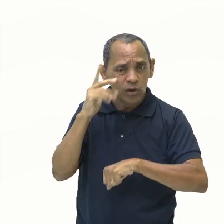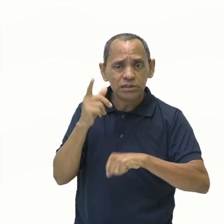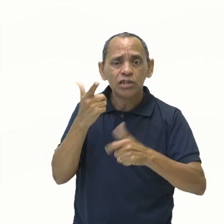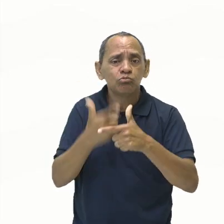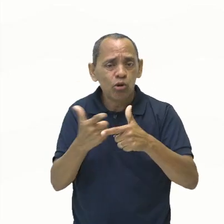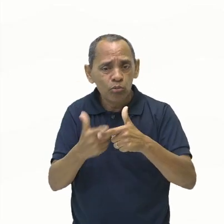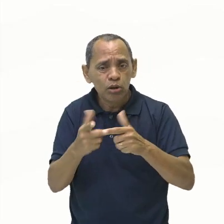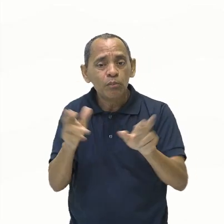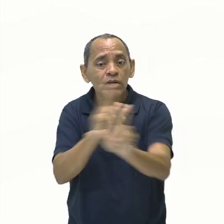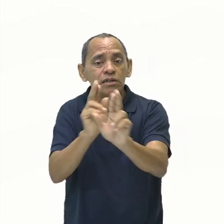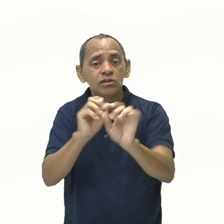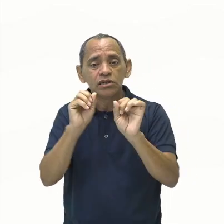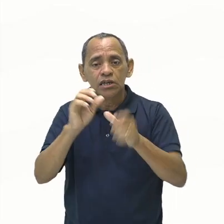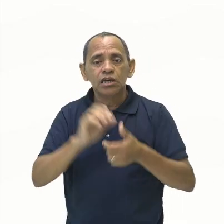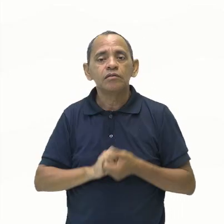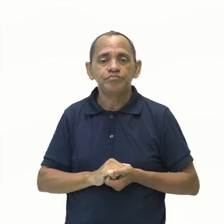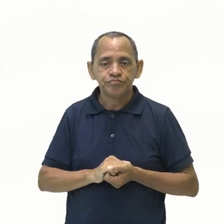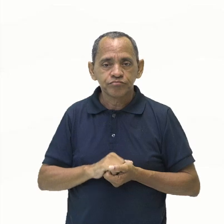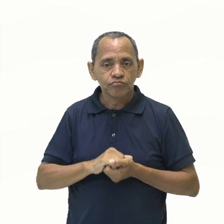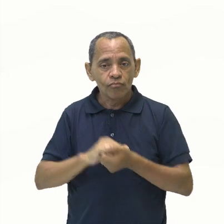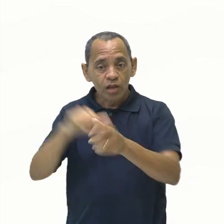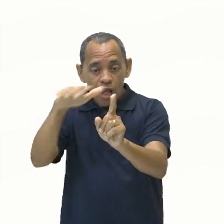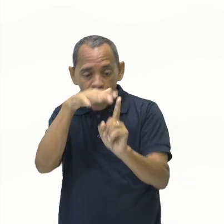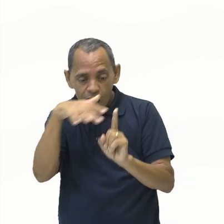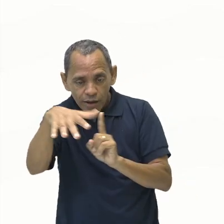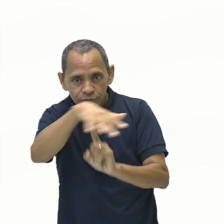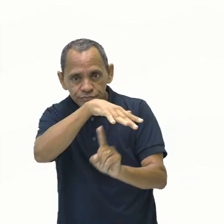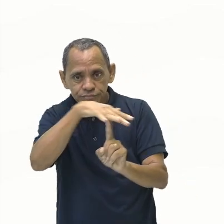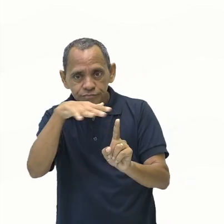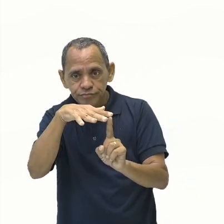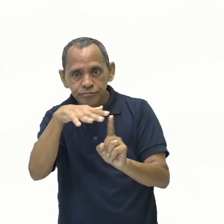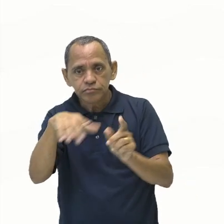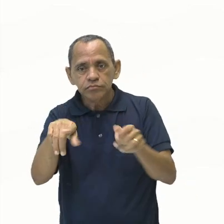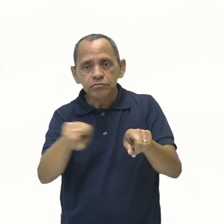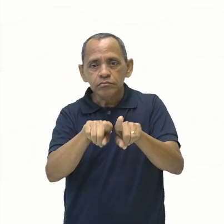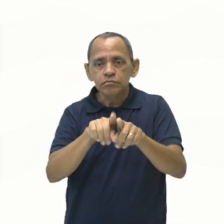em relação ao meio ambiente.